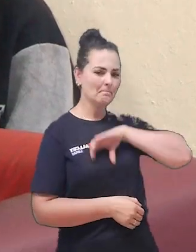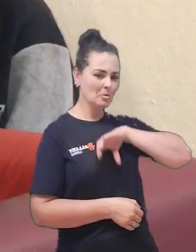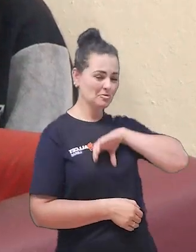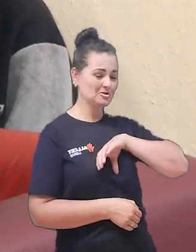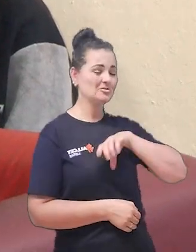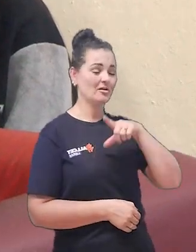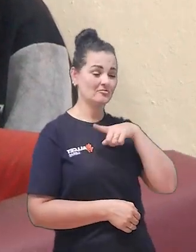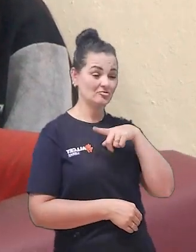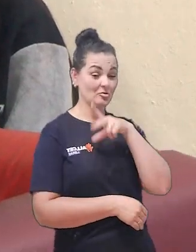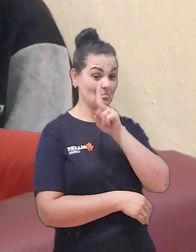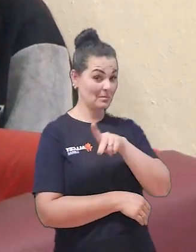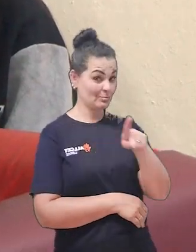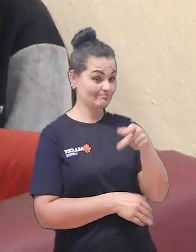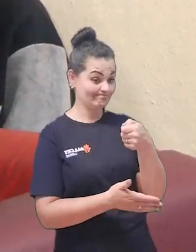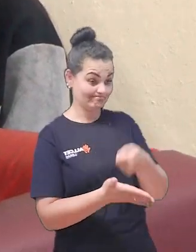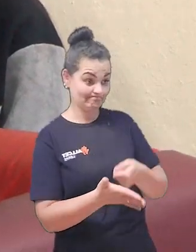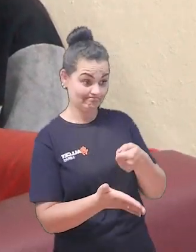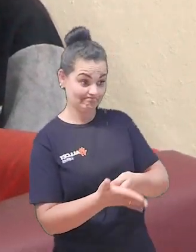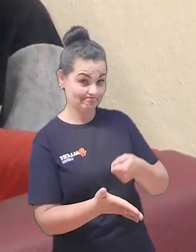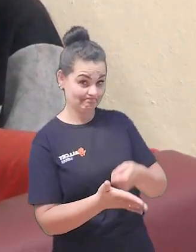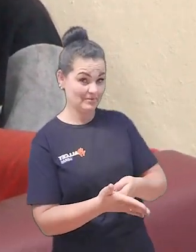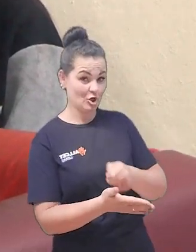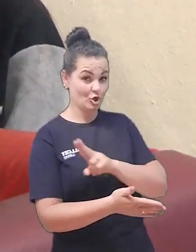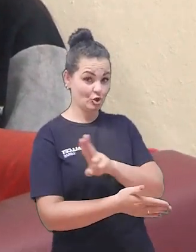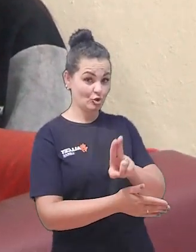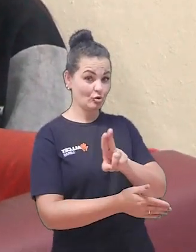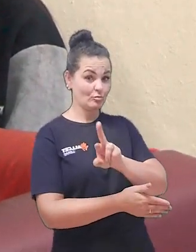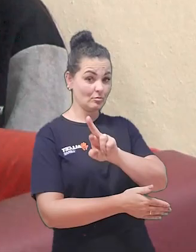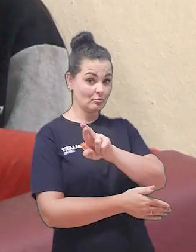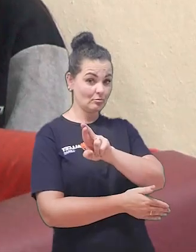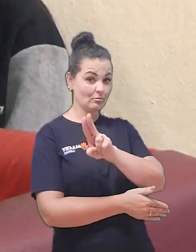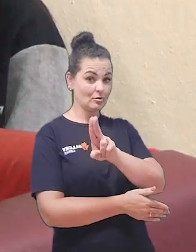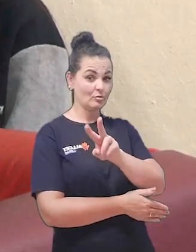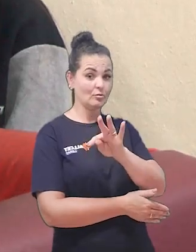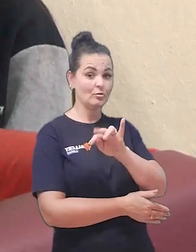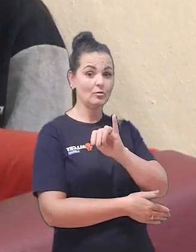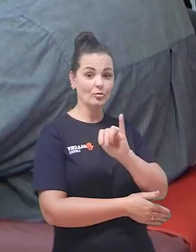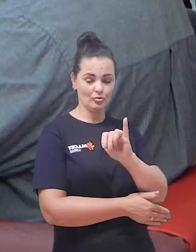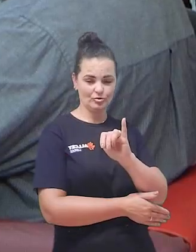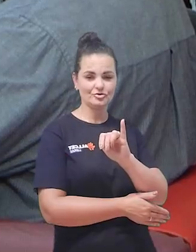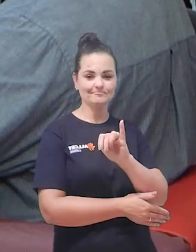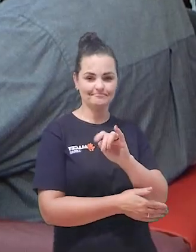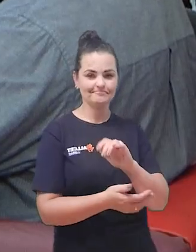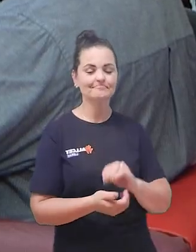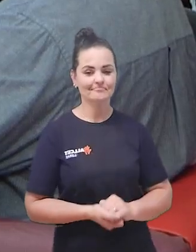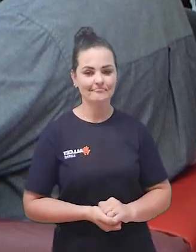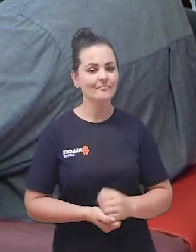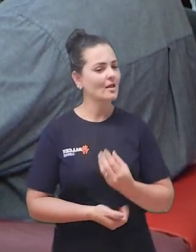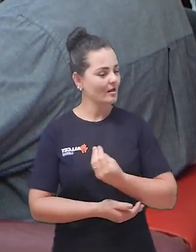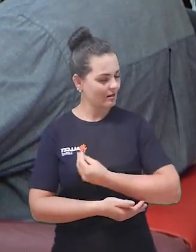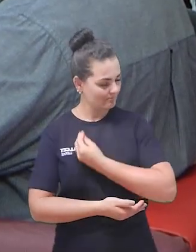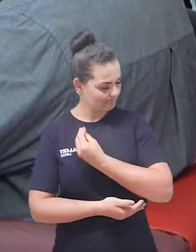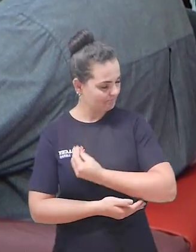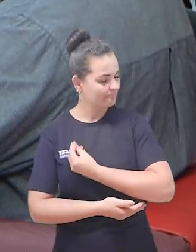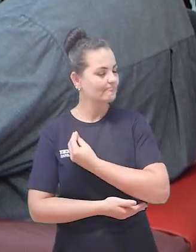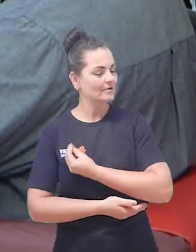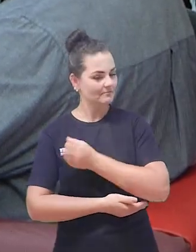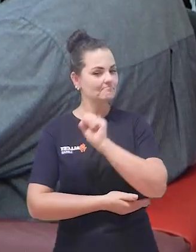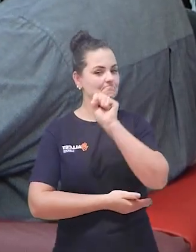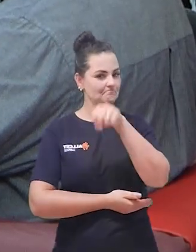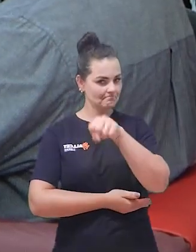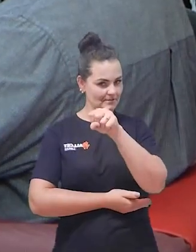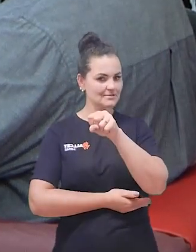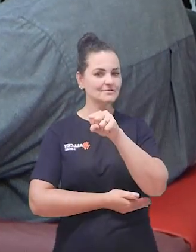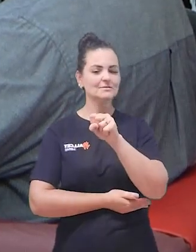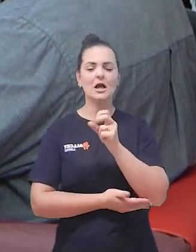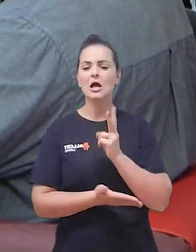que era bastante exigente, Ruth Lorenzi, Dona Ruth. Ela é viva, sempre que